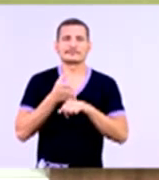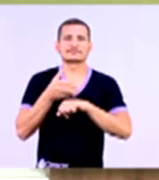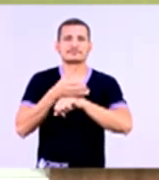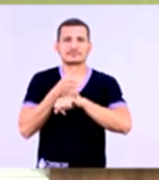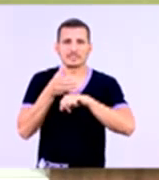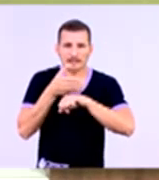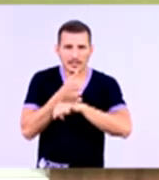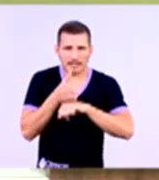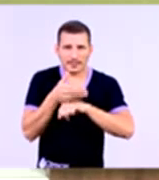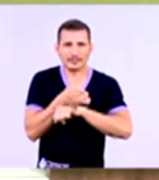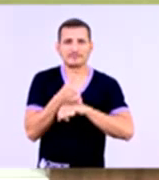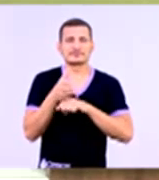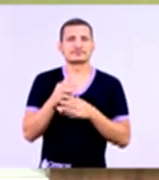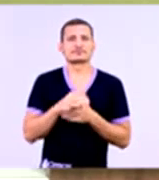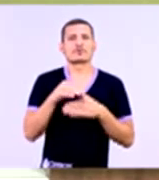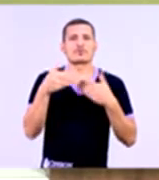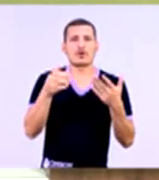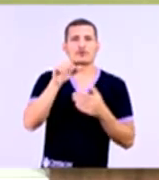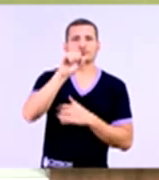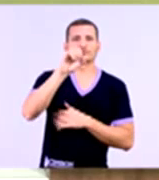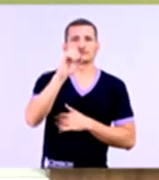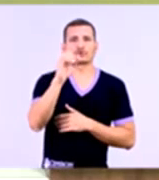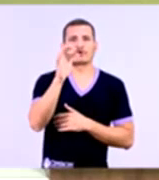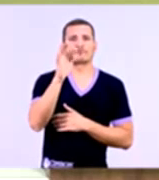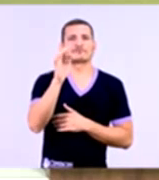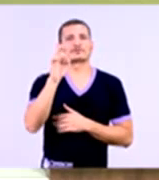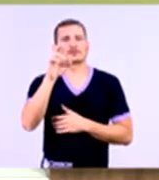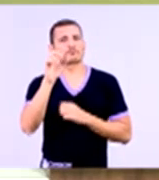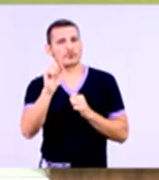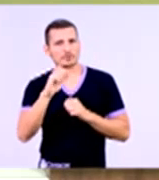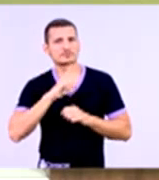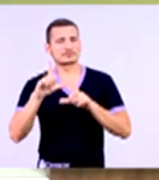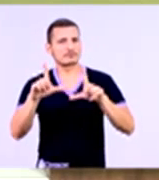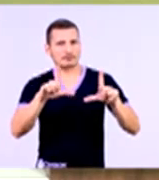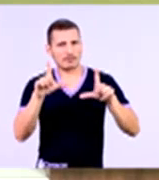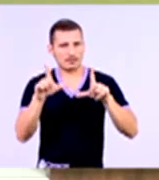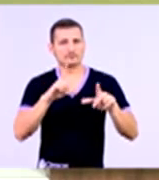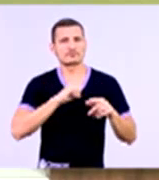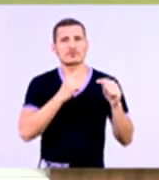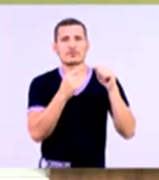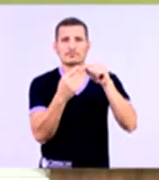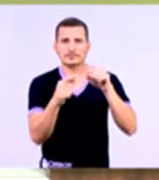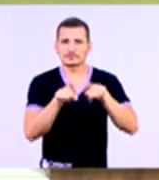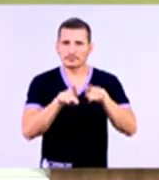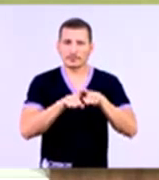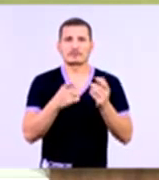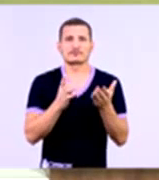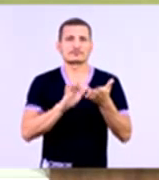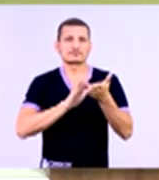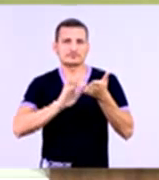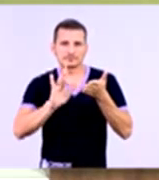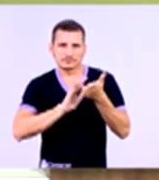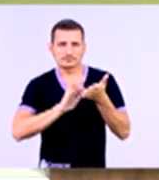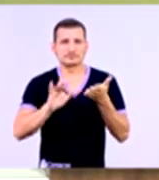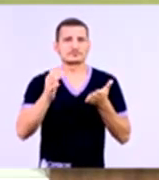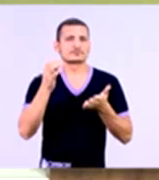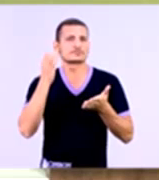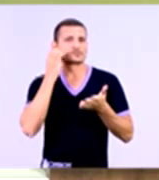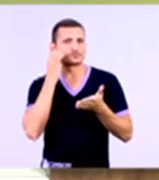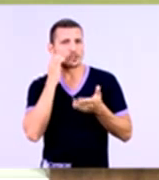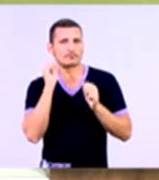Para que softwares possam ler telas. Ela está ligada com dispositivos móveis que possam acessar as telas de